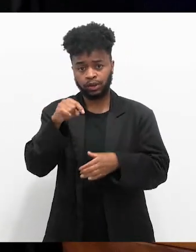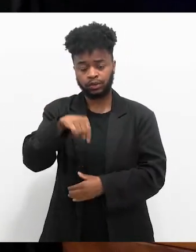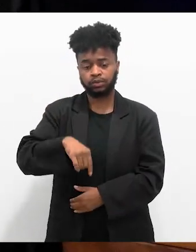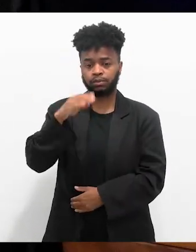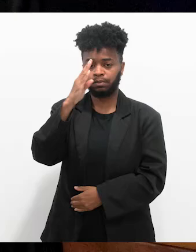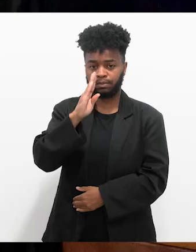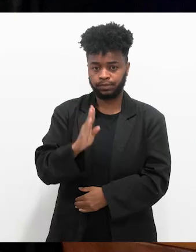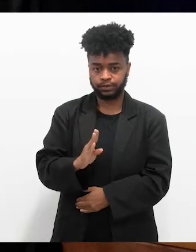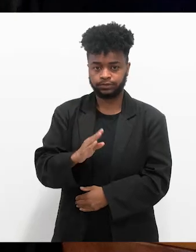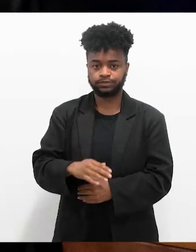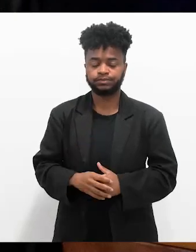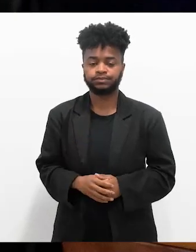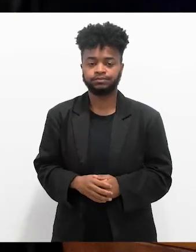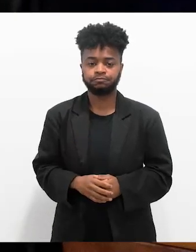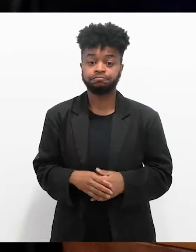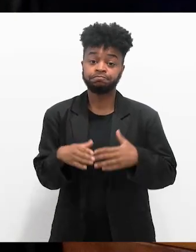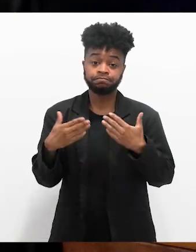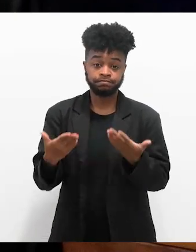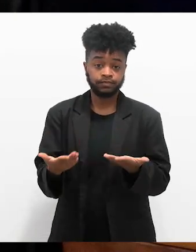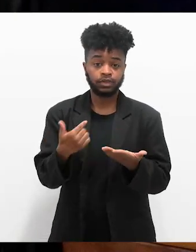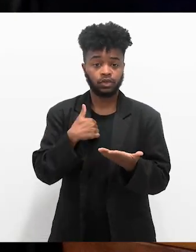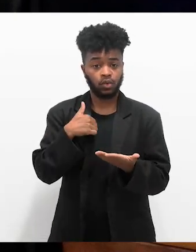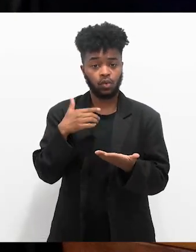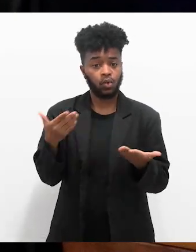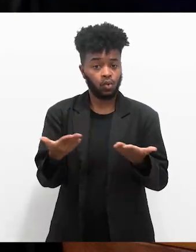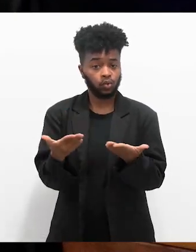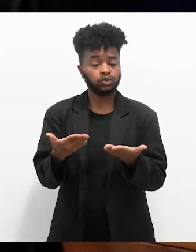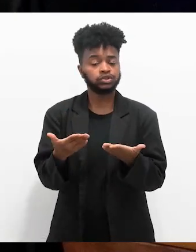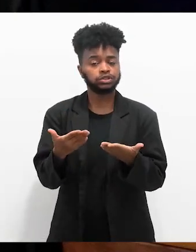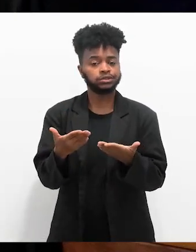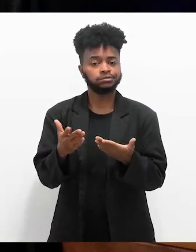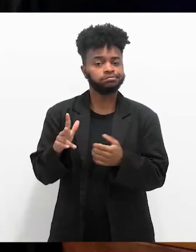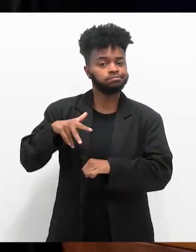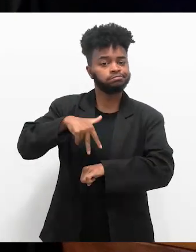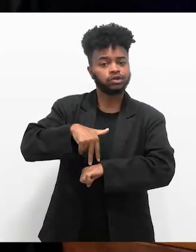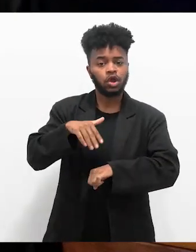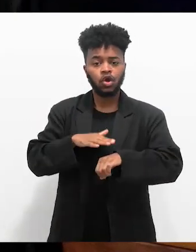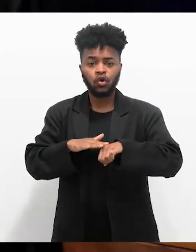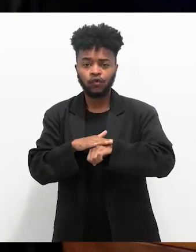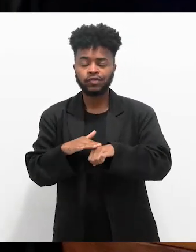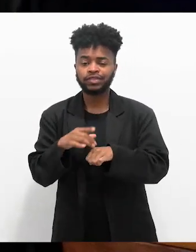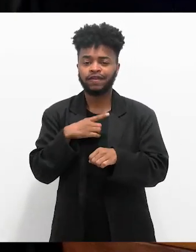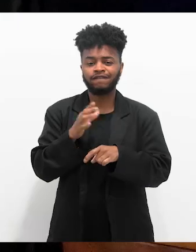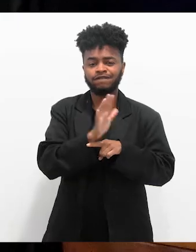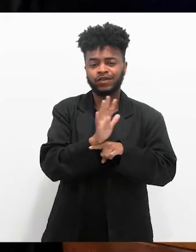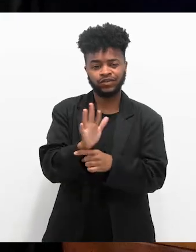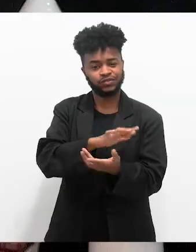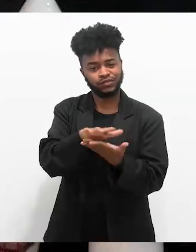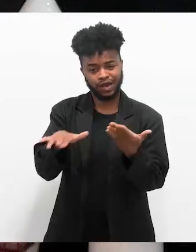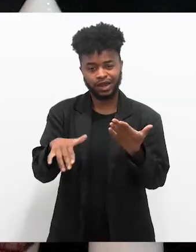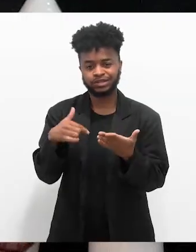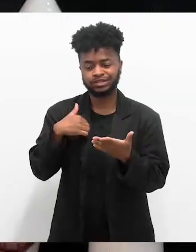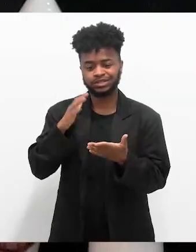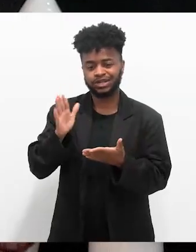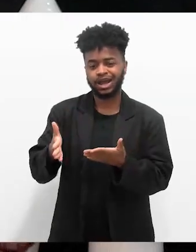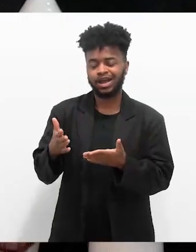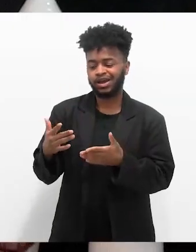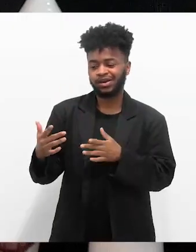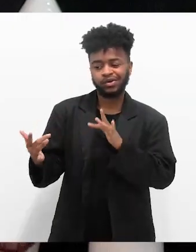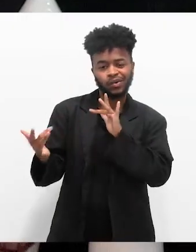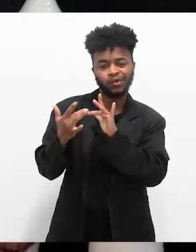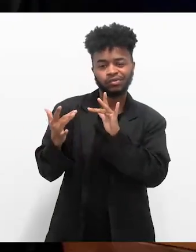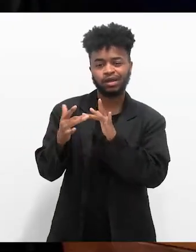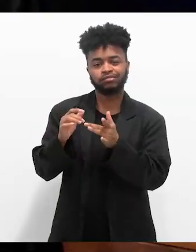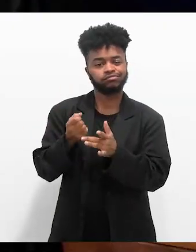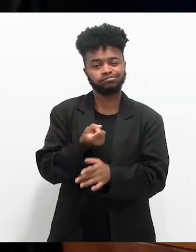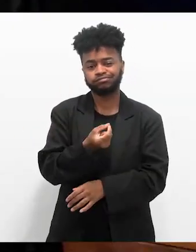E estou aqui realmente para a gente conversar bastante. Tem vários vídeos nossos que já me apresentando várias vezes, né, Luzia? Muito. E eu